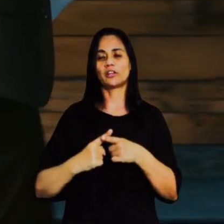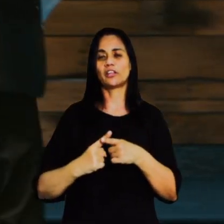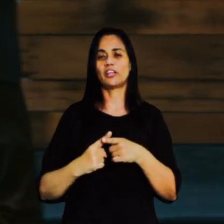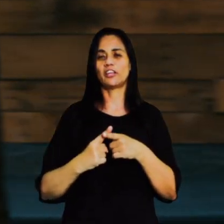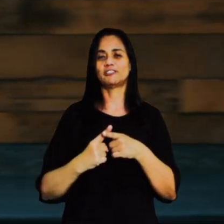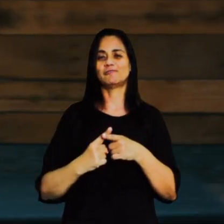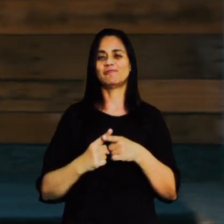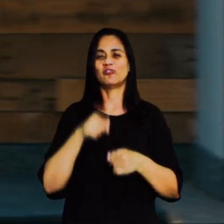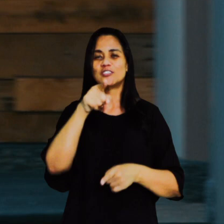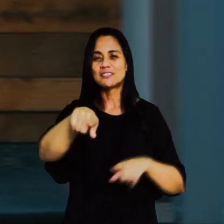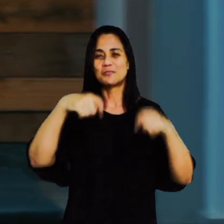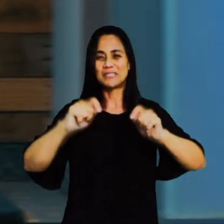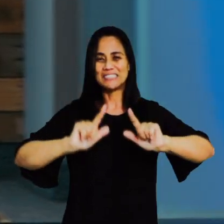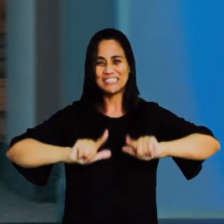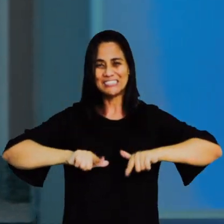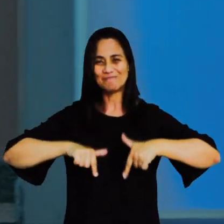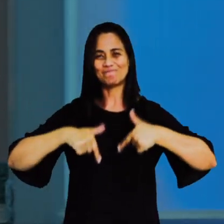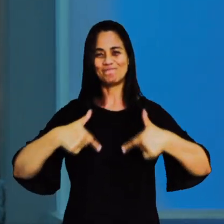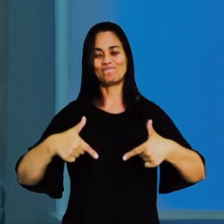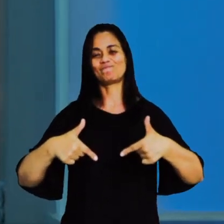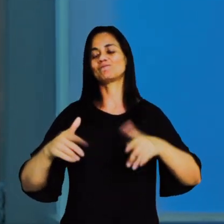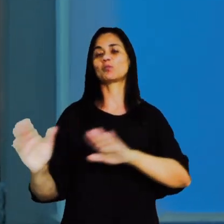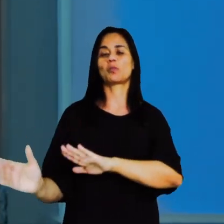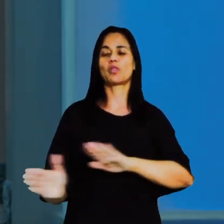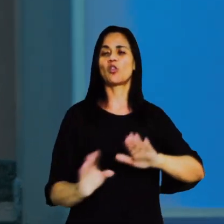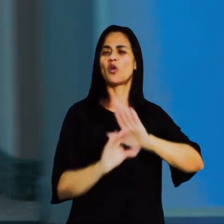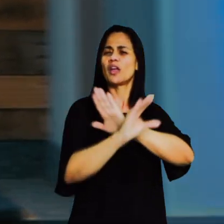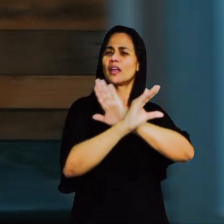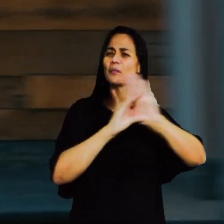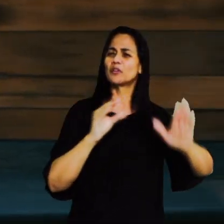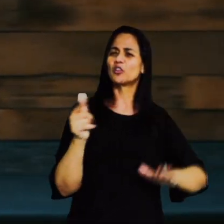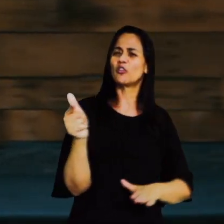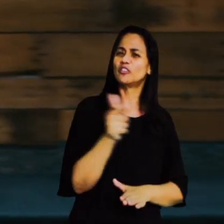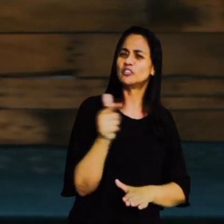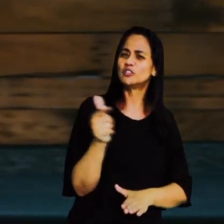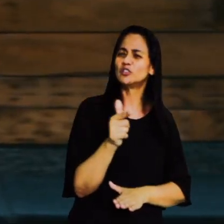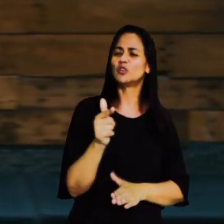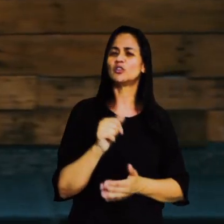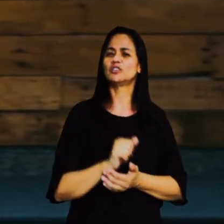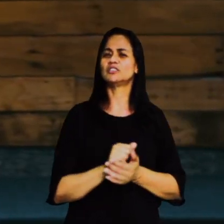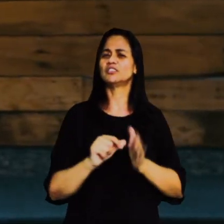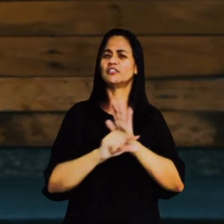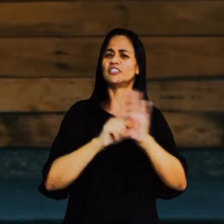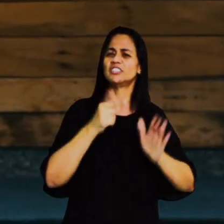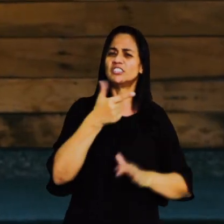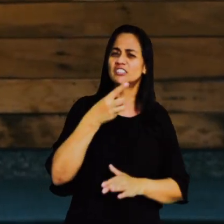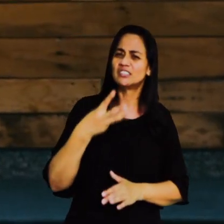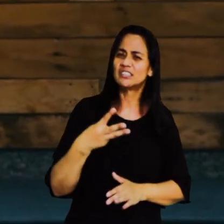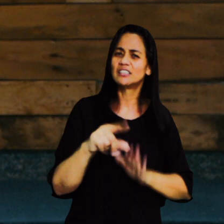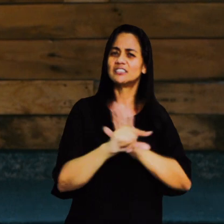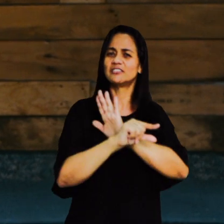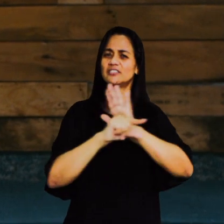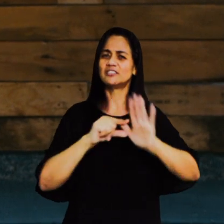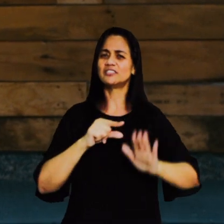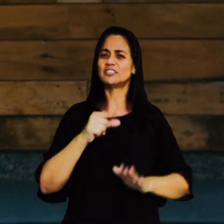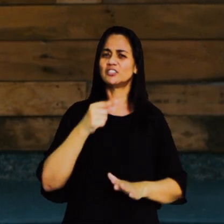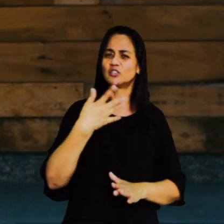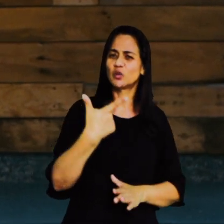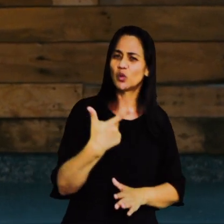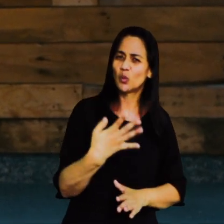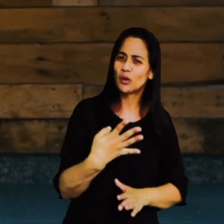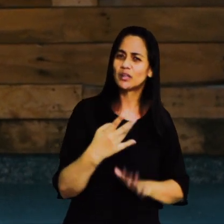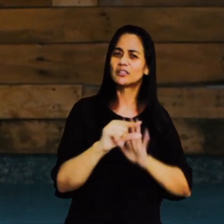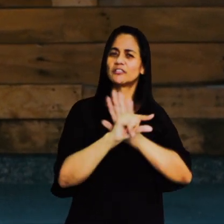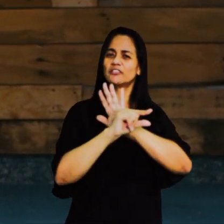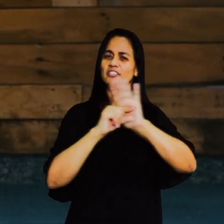dar uma entrada nos capítulos 22, 23, 24 e 25. E eu quero que